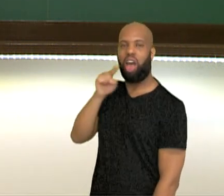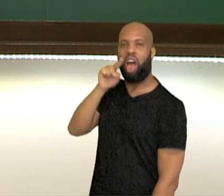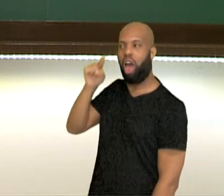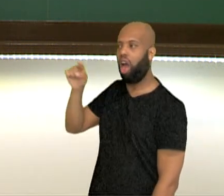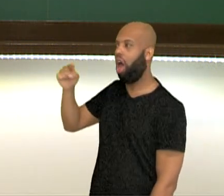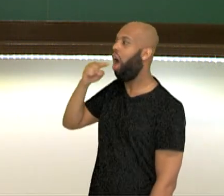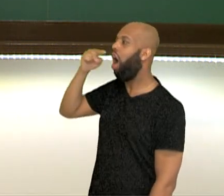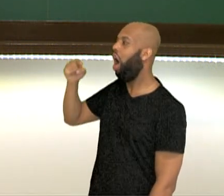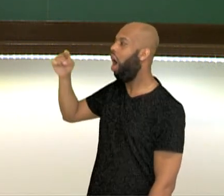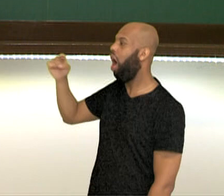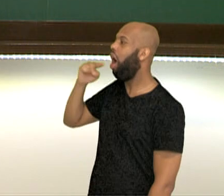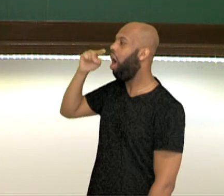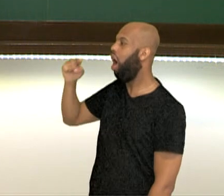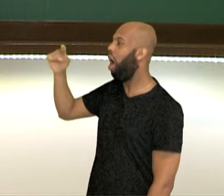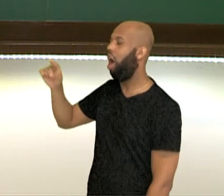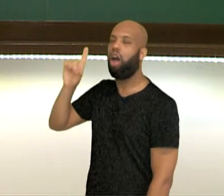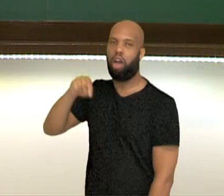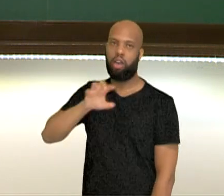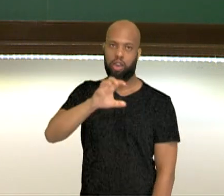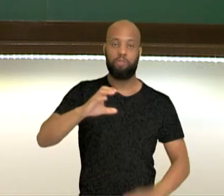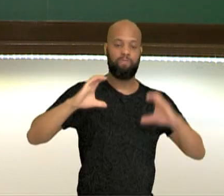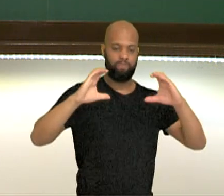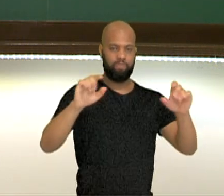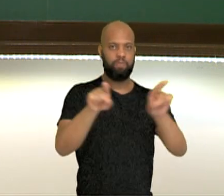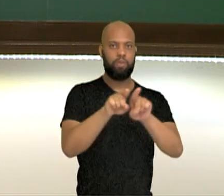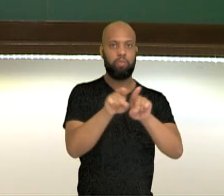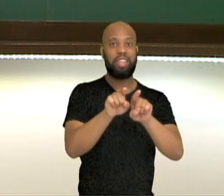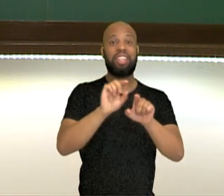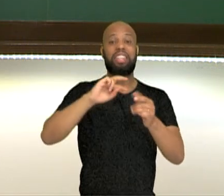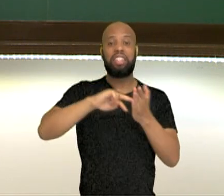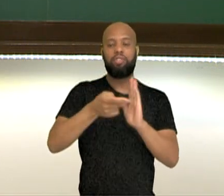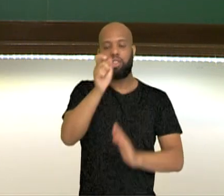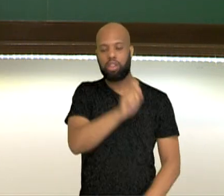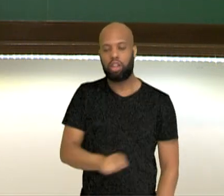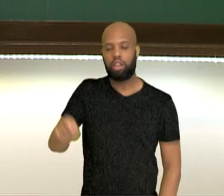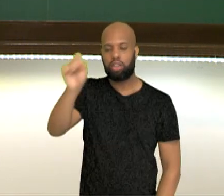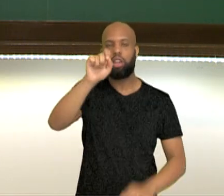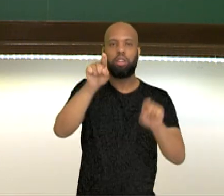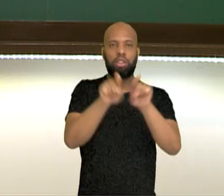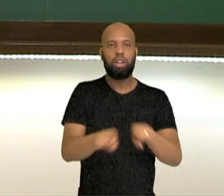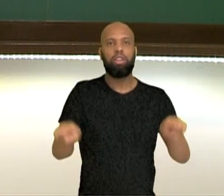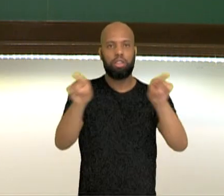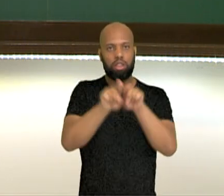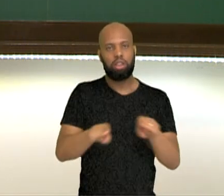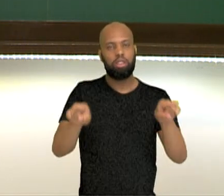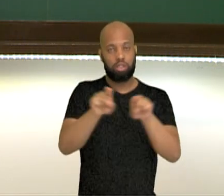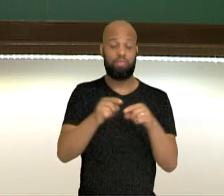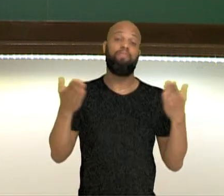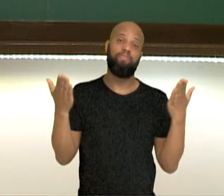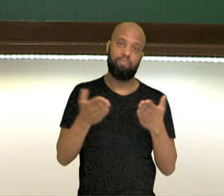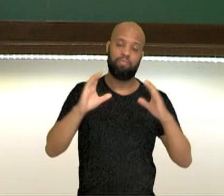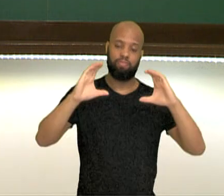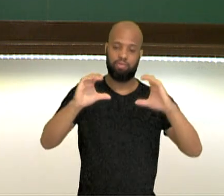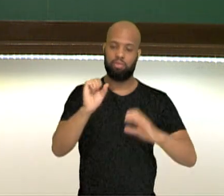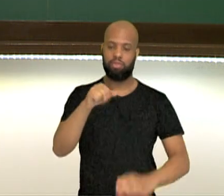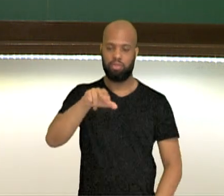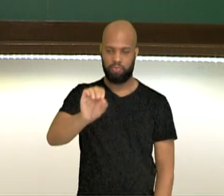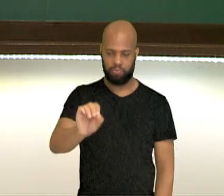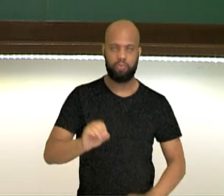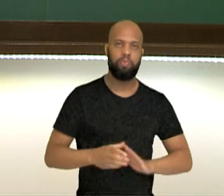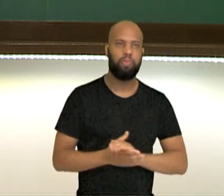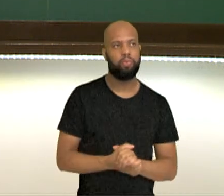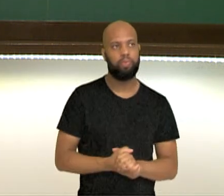estudar um pouco mais aí sobre as funções periódicas, as funções trigonométricas e nesse caso a função seno.